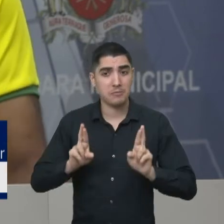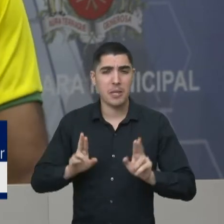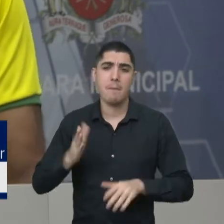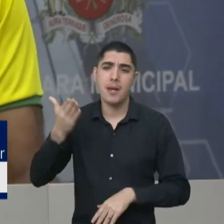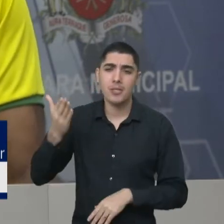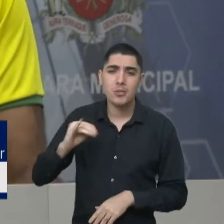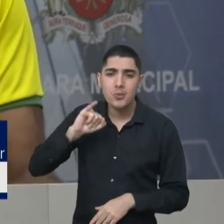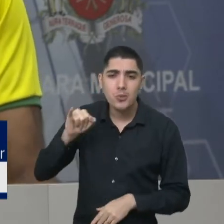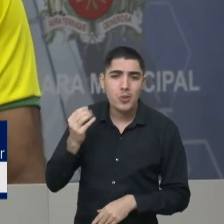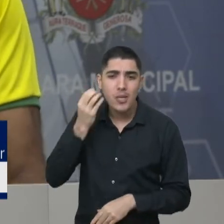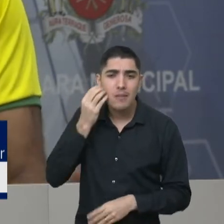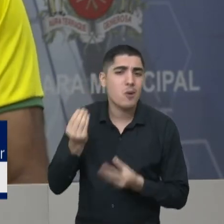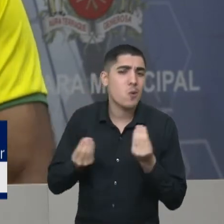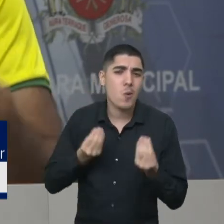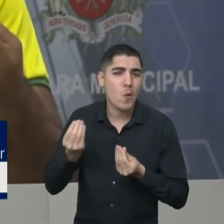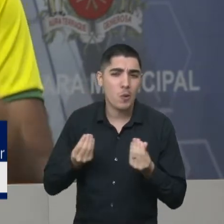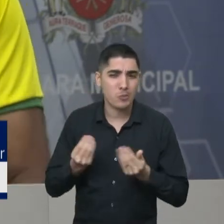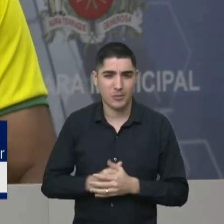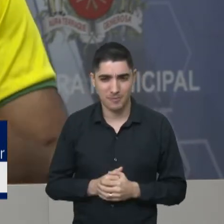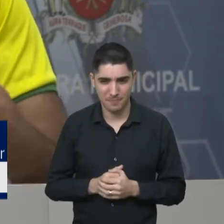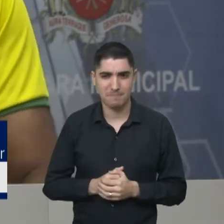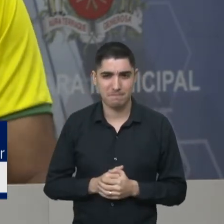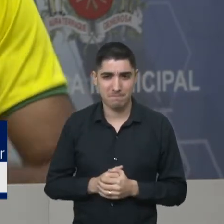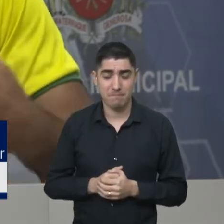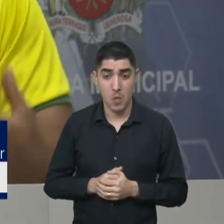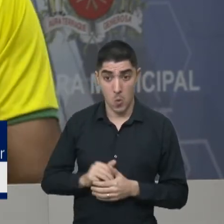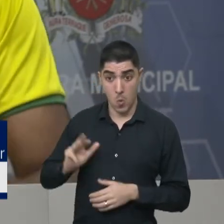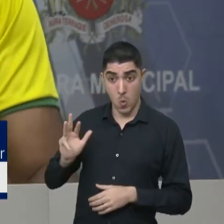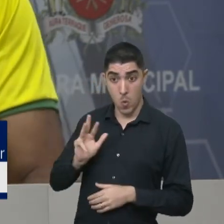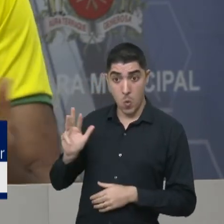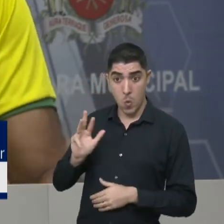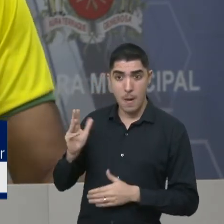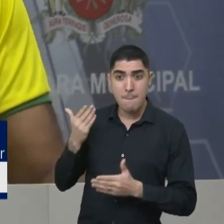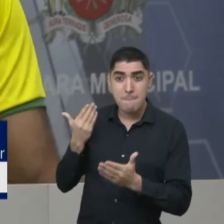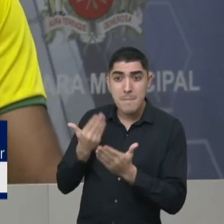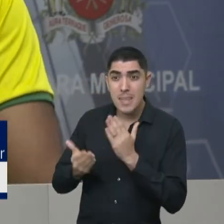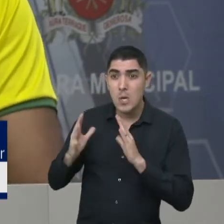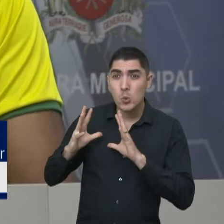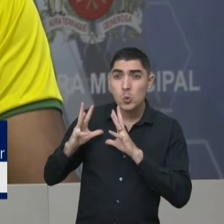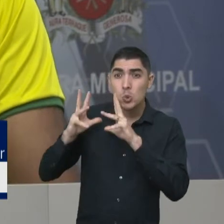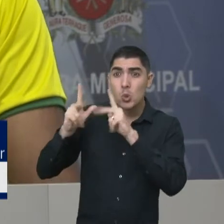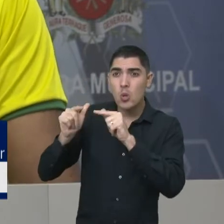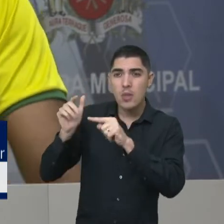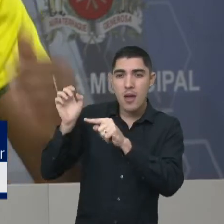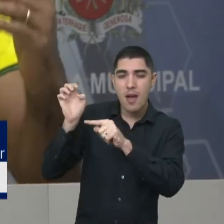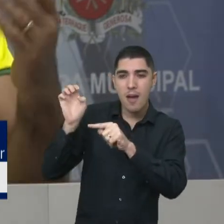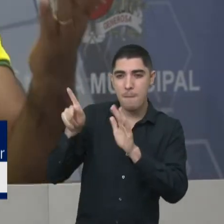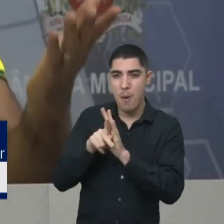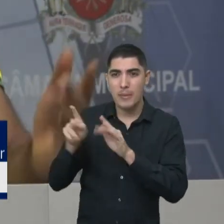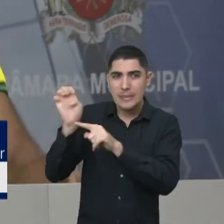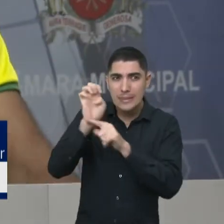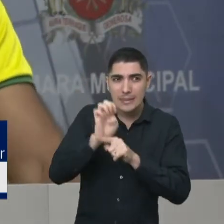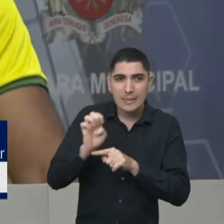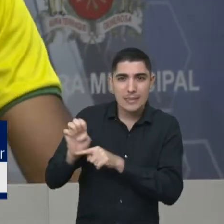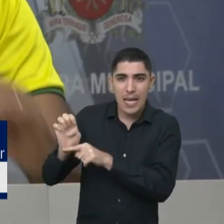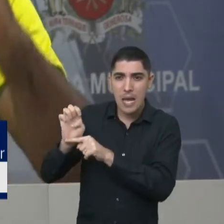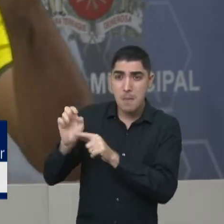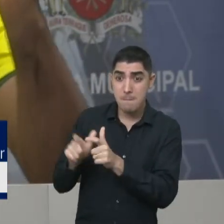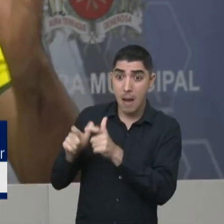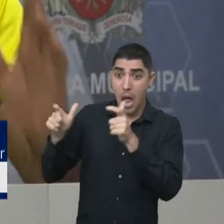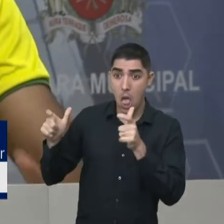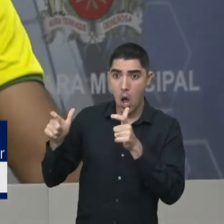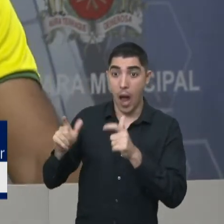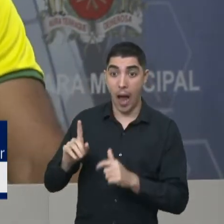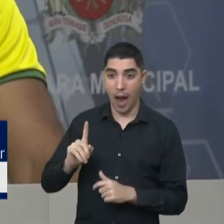que se explica isso? O Lula perdeu em todas as grandes capitais e chega em primeiro turno? Não é de